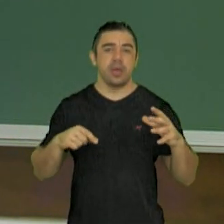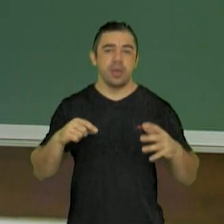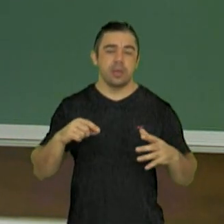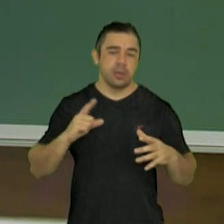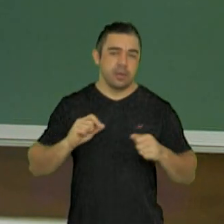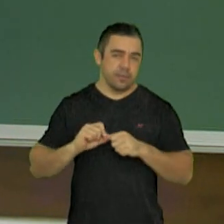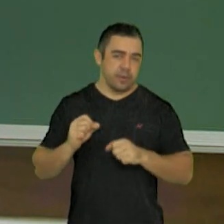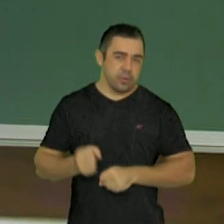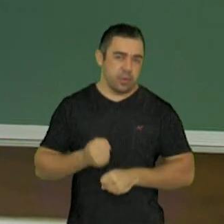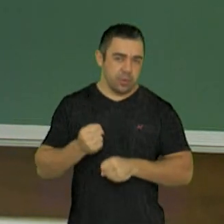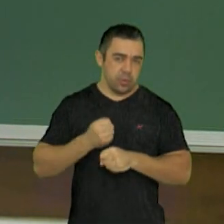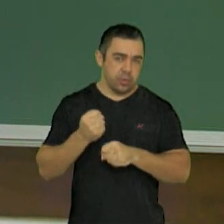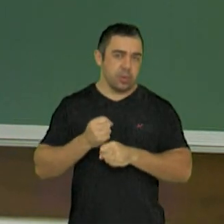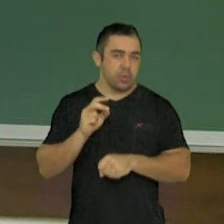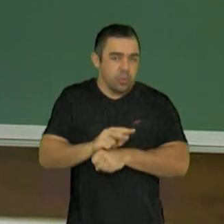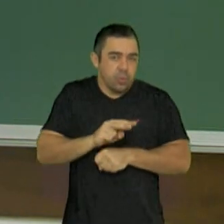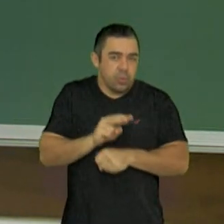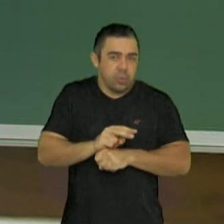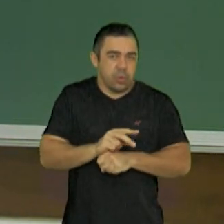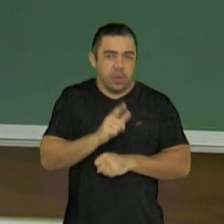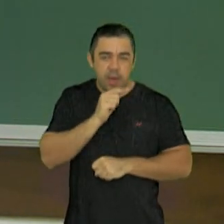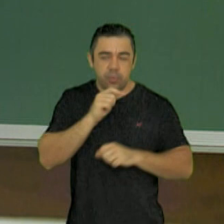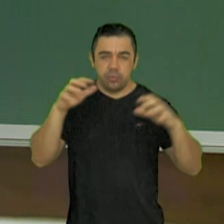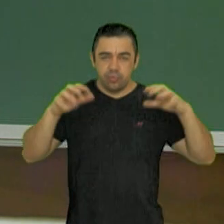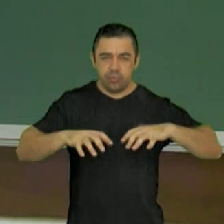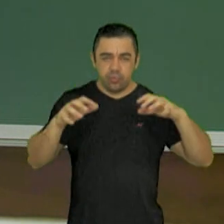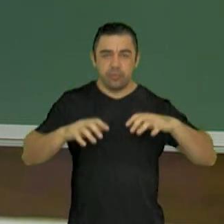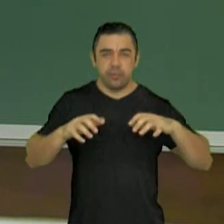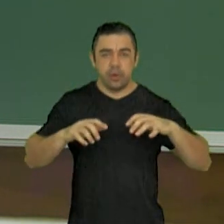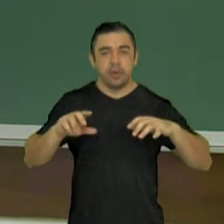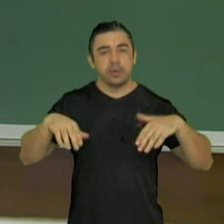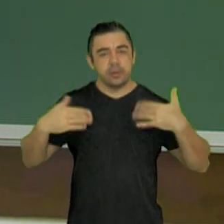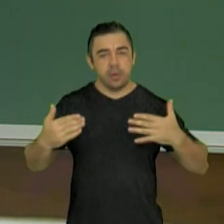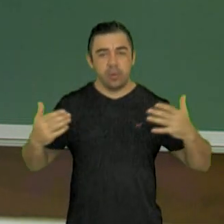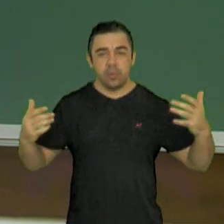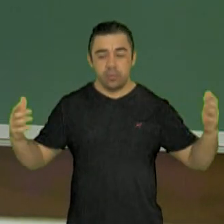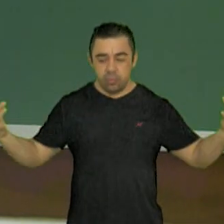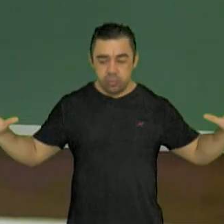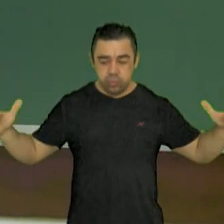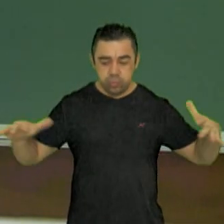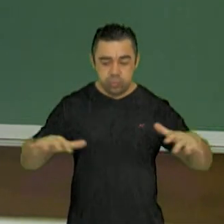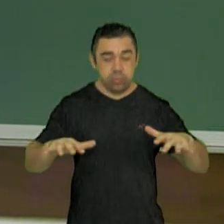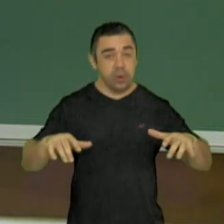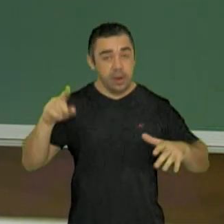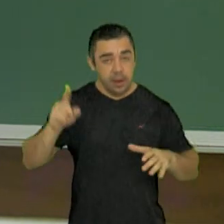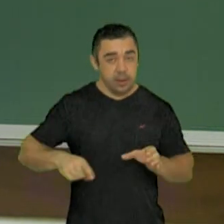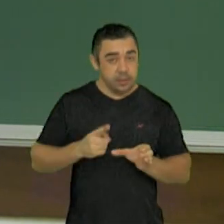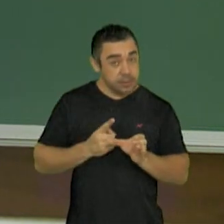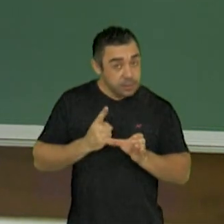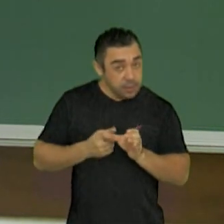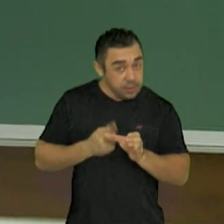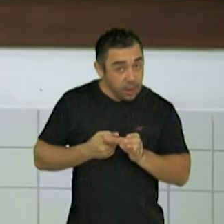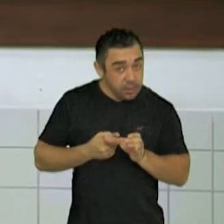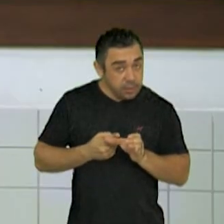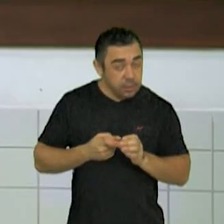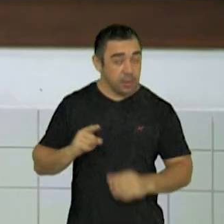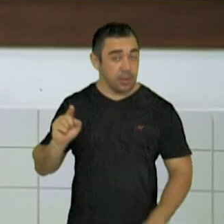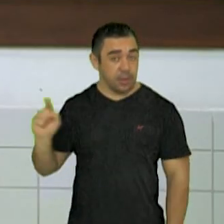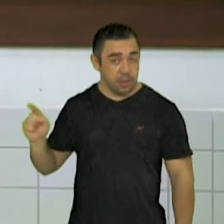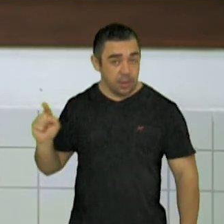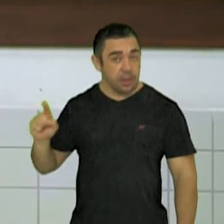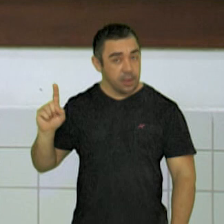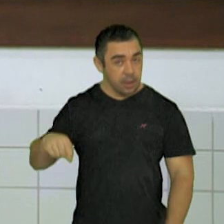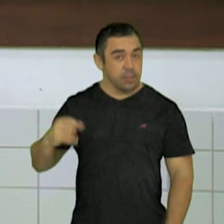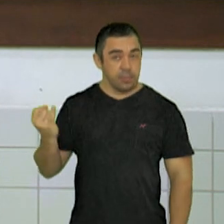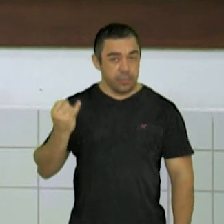uma construção aí para conter as chuvas e as enchentes e vai ser em plena área urbana. Isso é uma